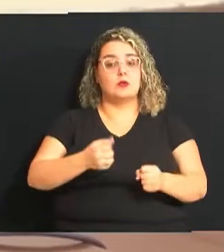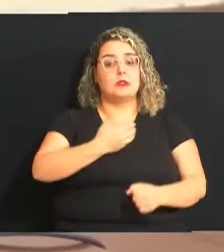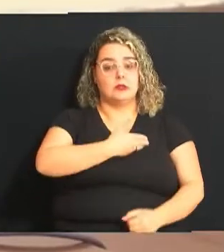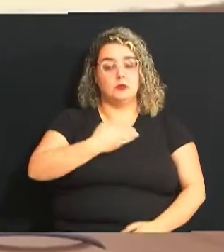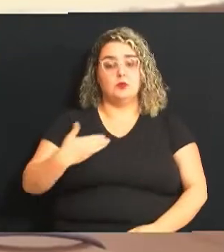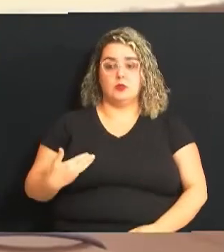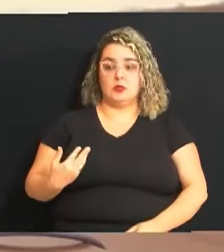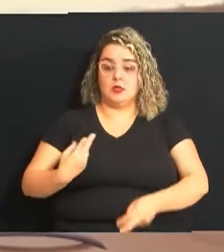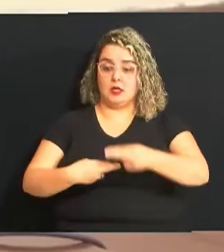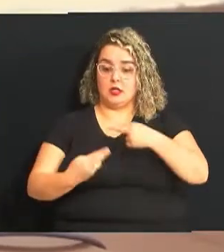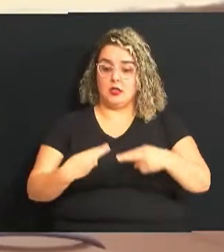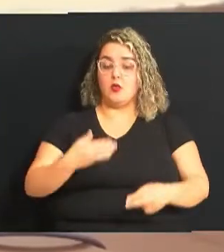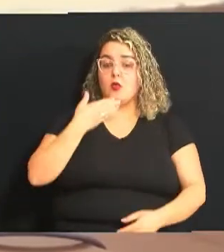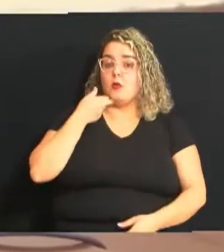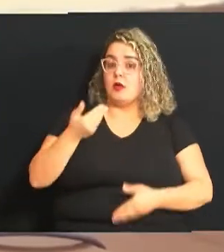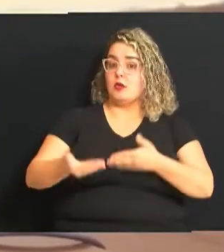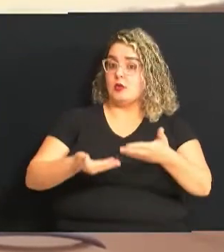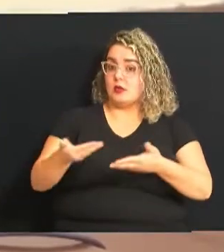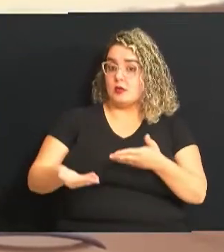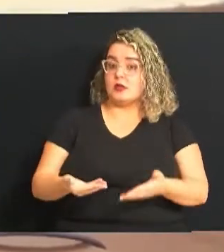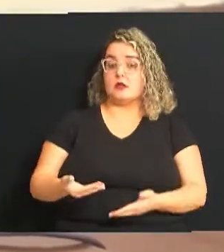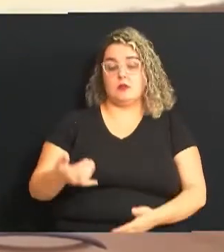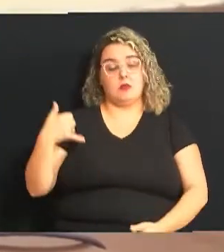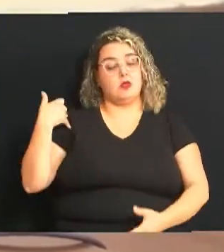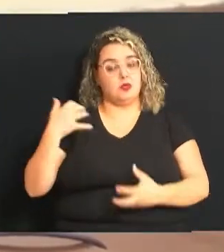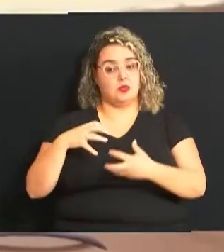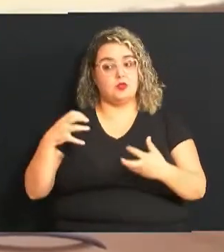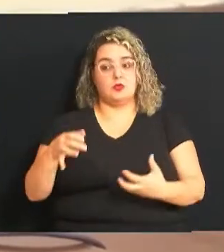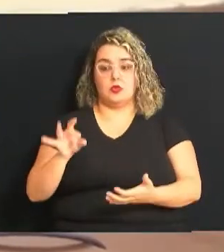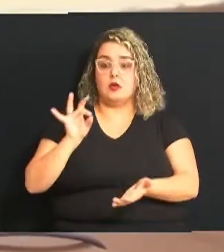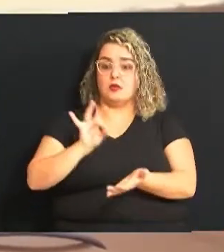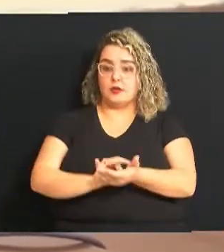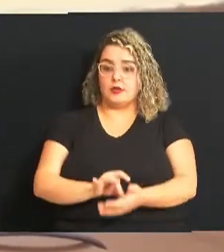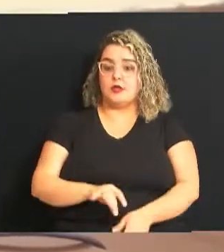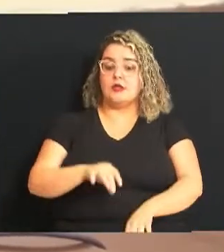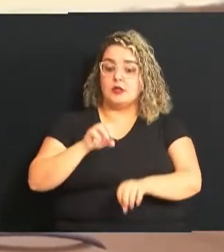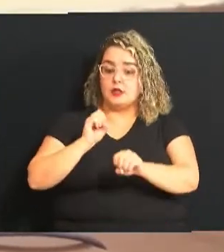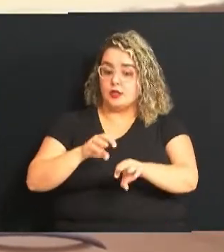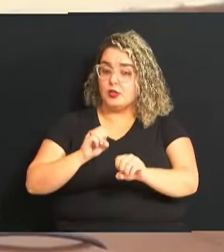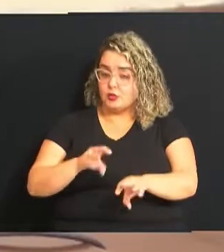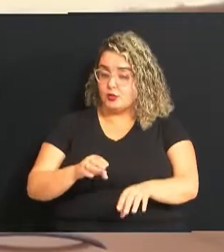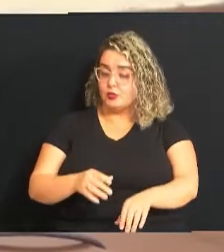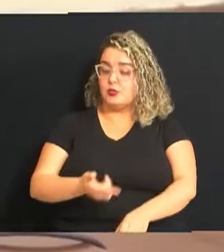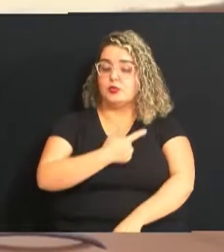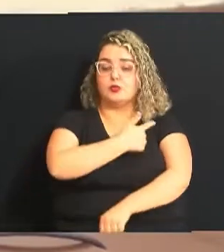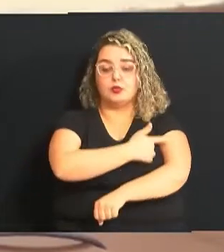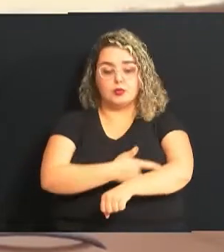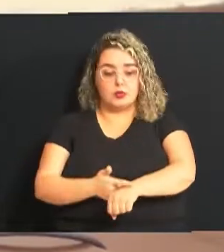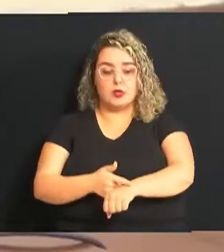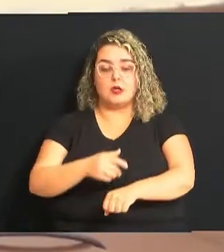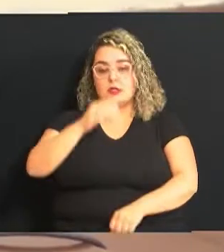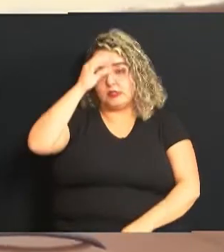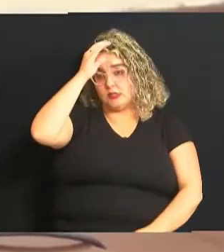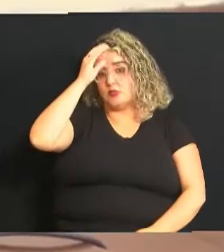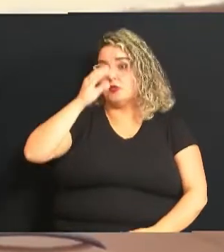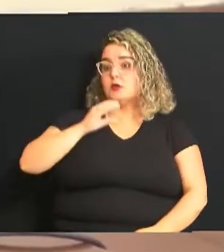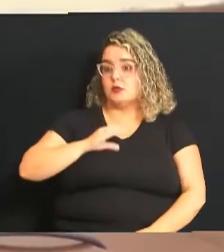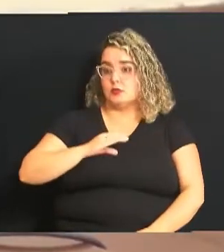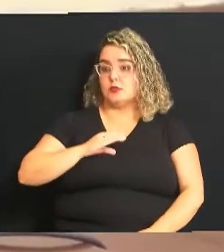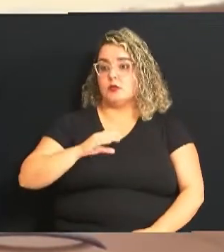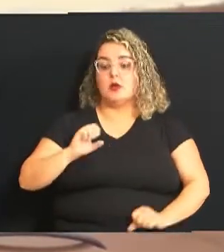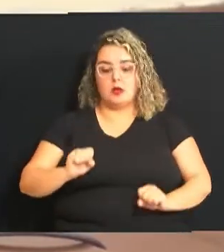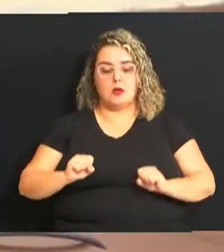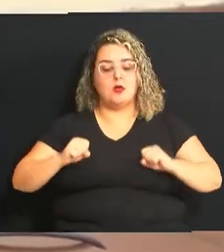ao melhor tratamento do idoso e verdadeira educação cidadã no tocante ao respeito à